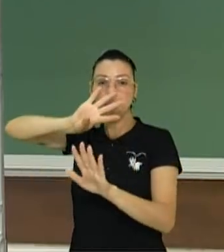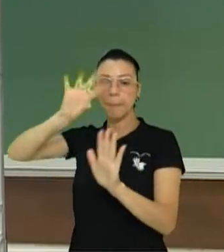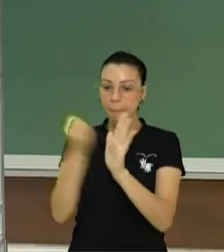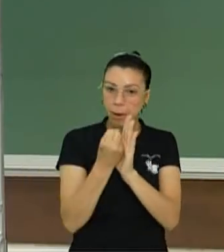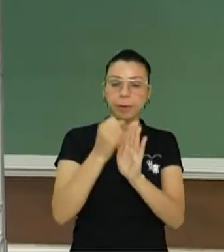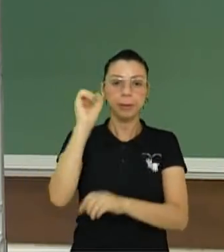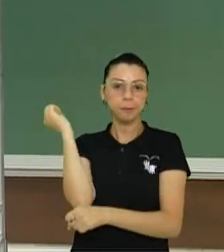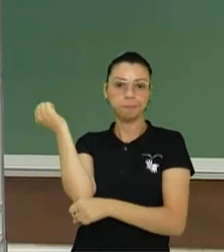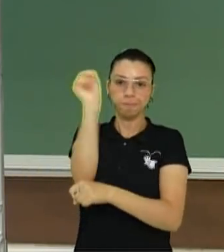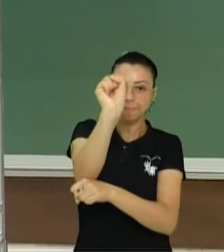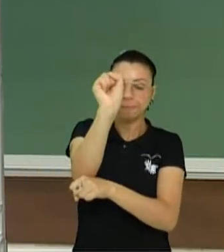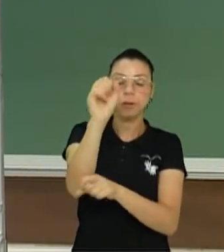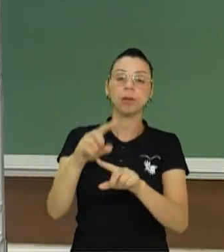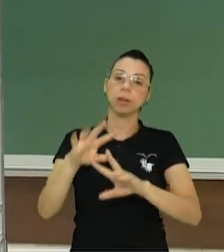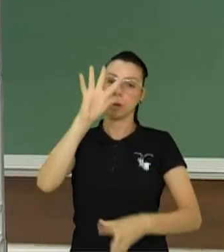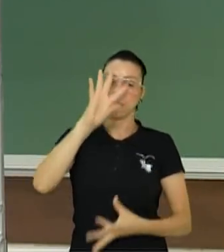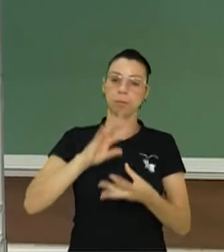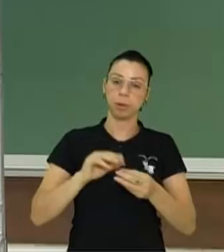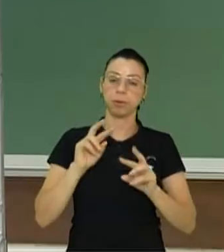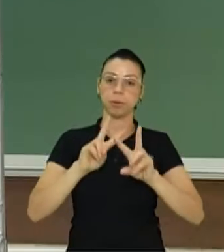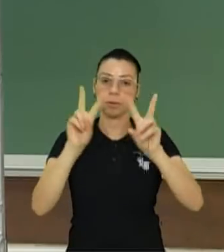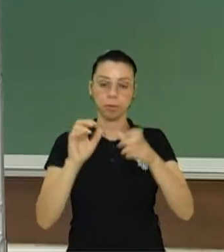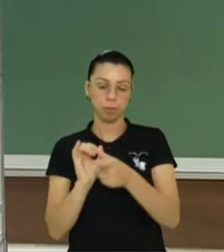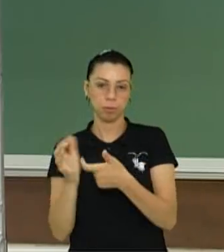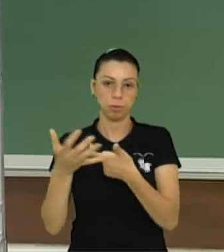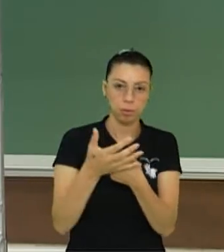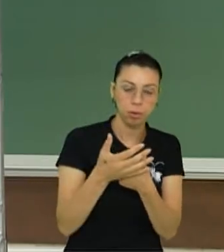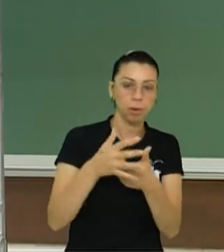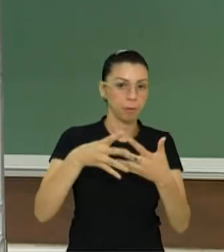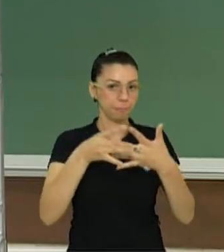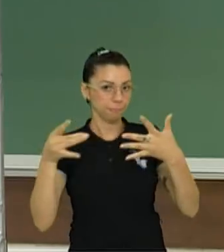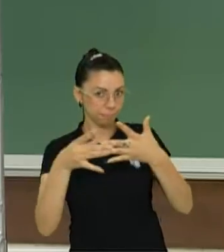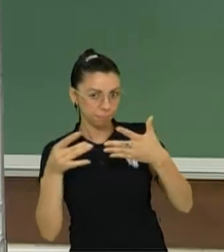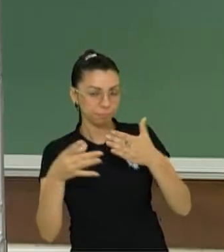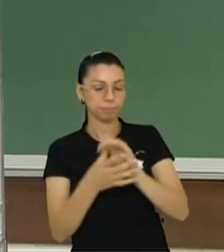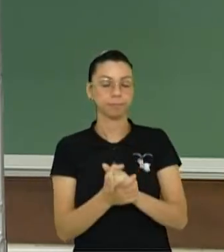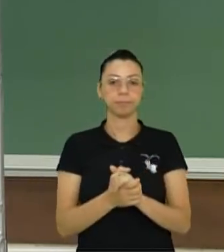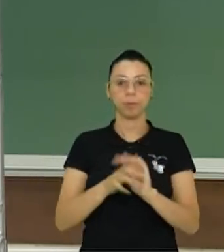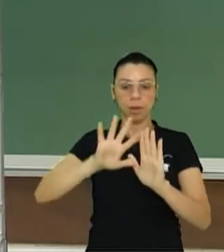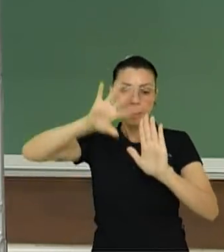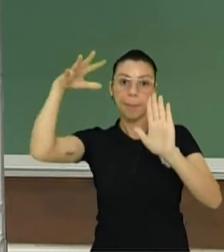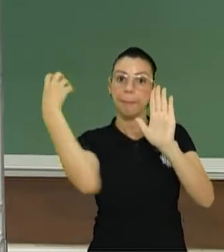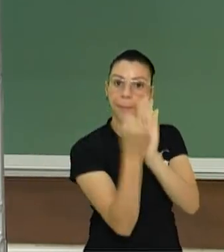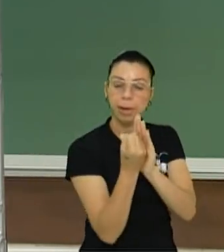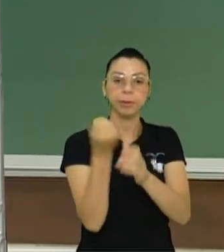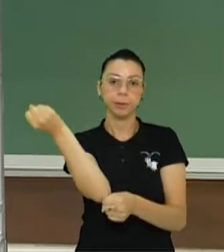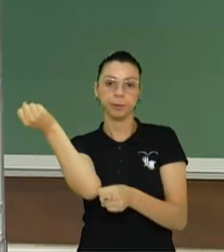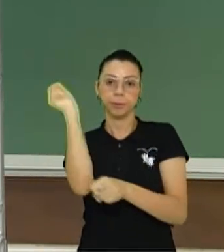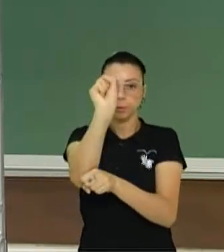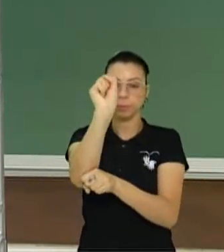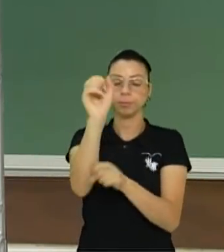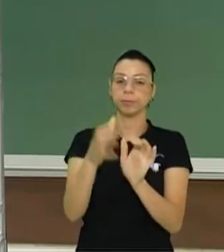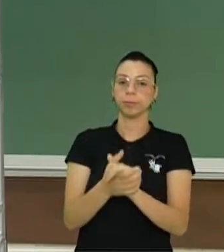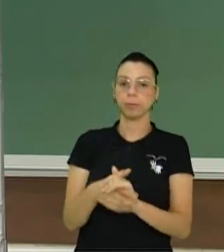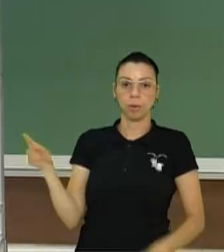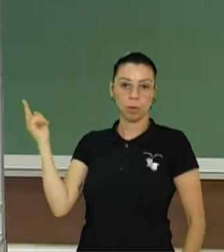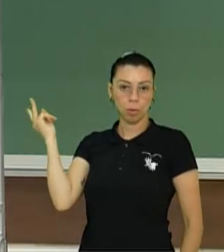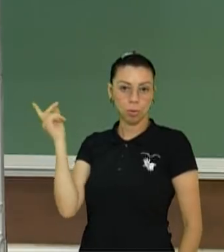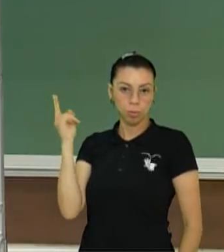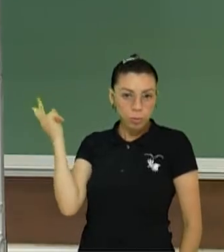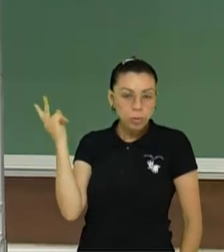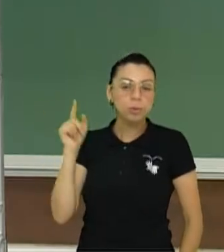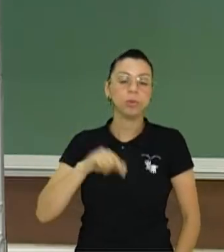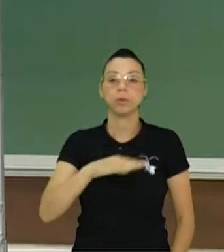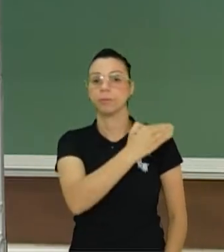nós entendemos o termo que nós usamos na história de simbologia. Símbolo de luta. Morreram, se